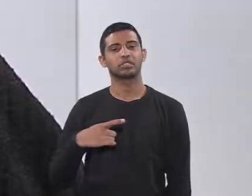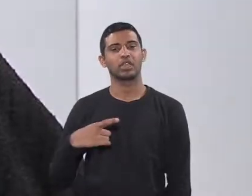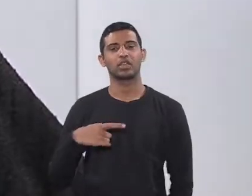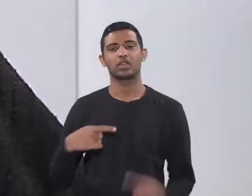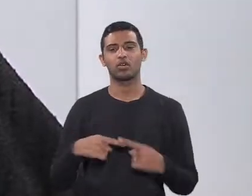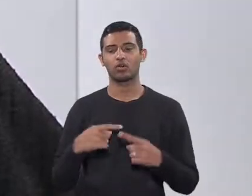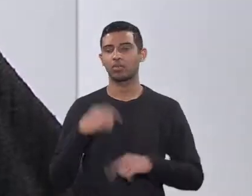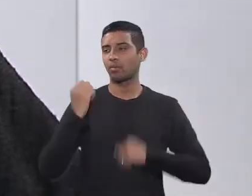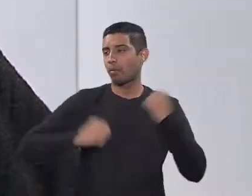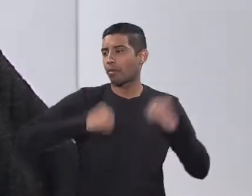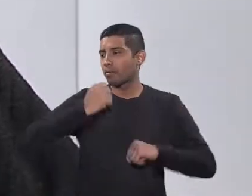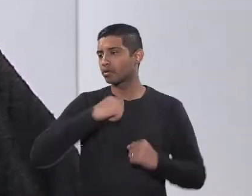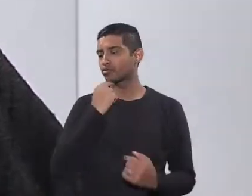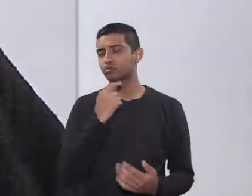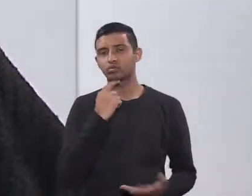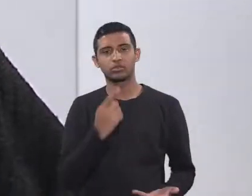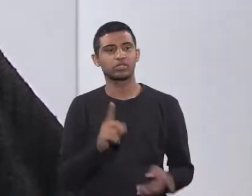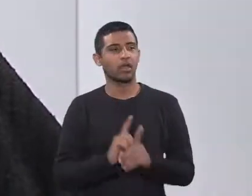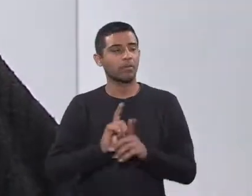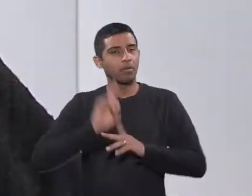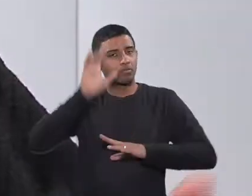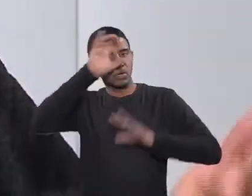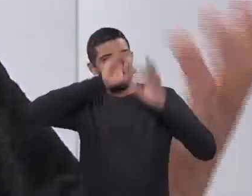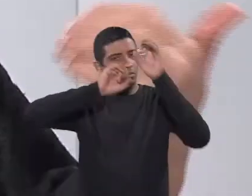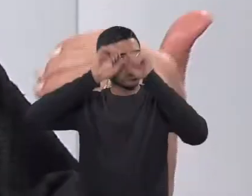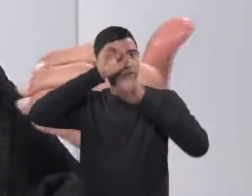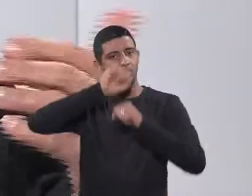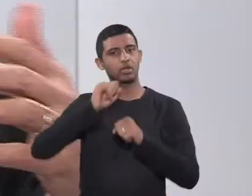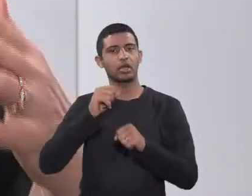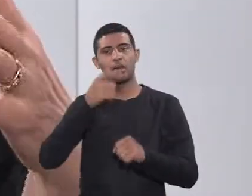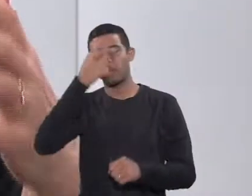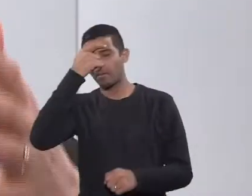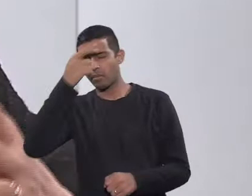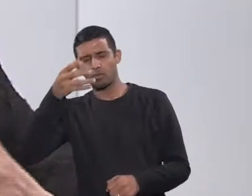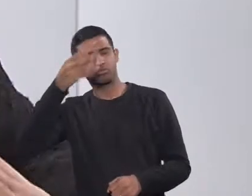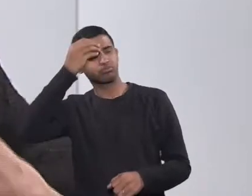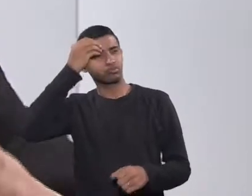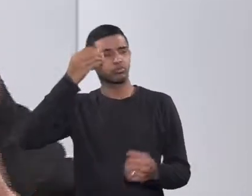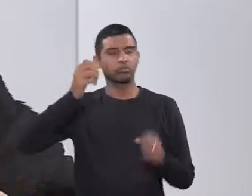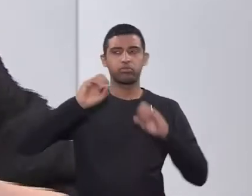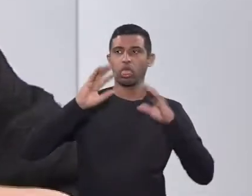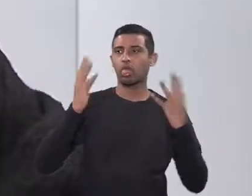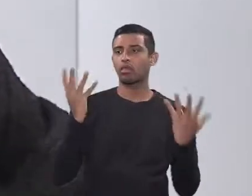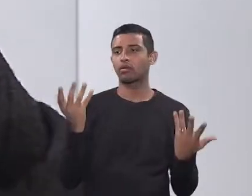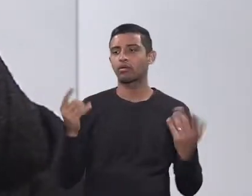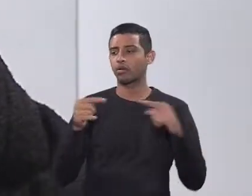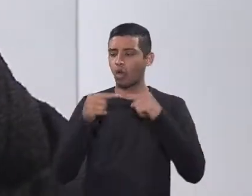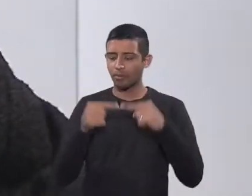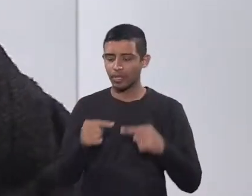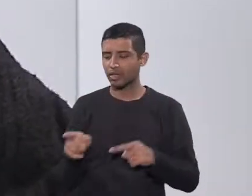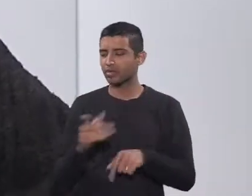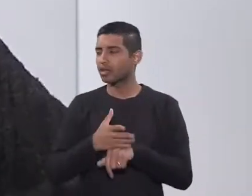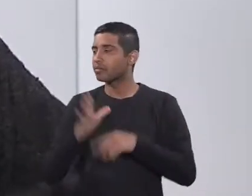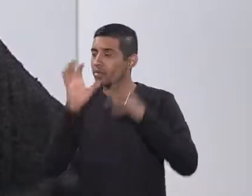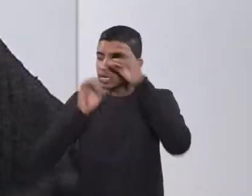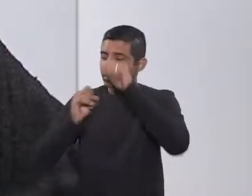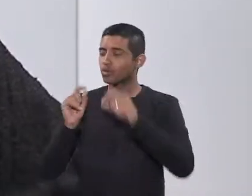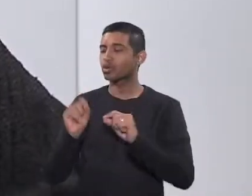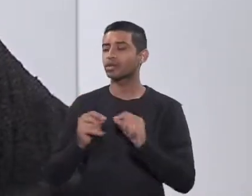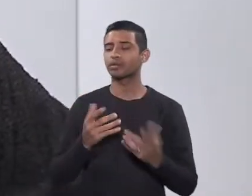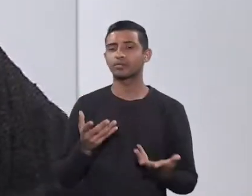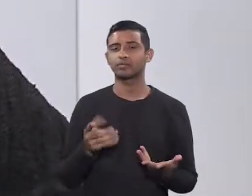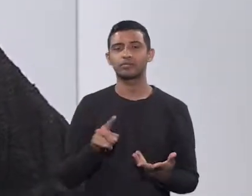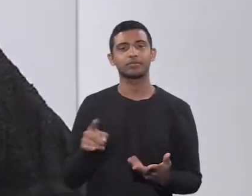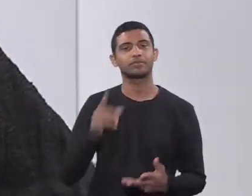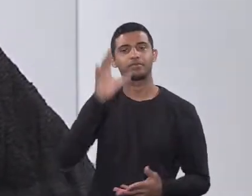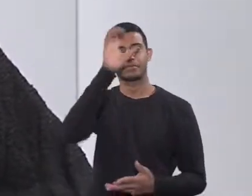da velocidade, do aprendizado, da memória, da abstração, da aplicação do que eles aprenderam. Eles chegam